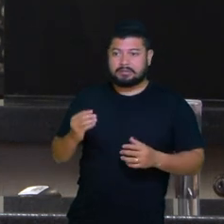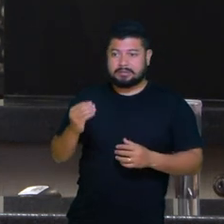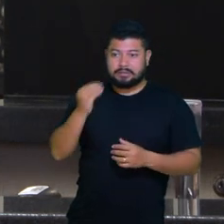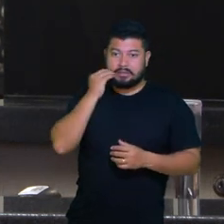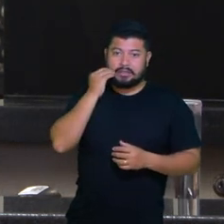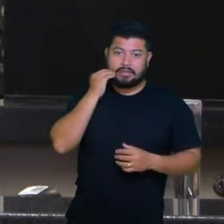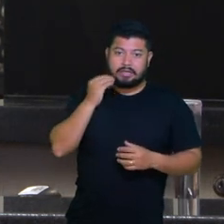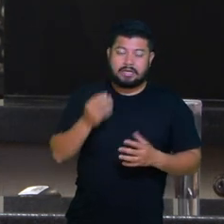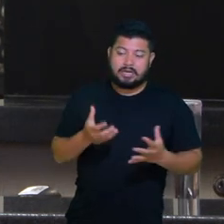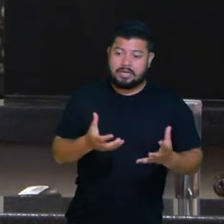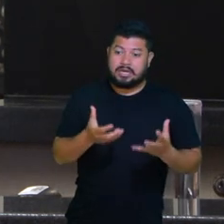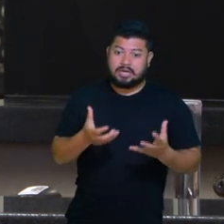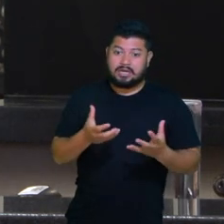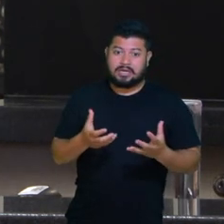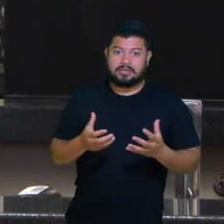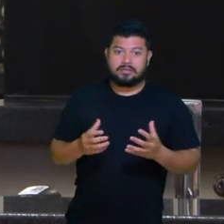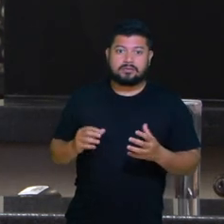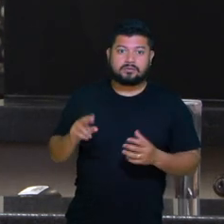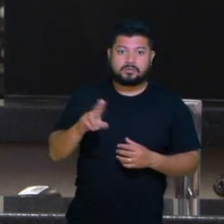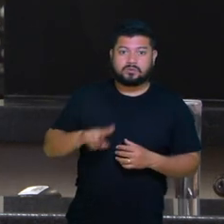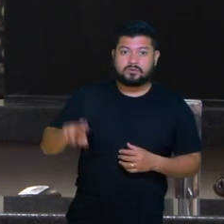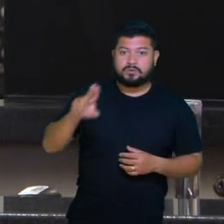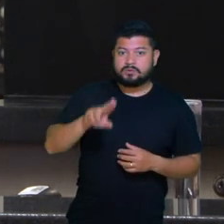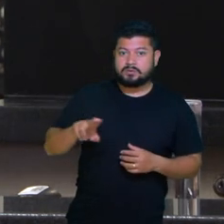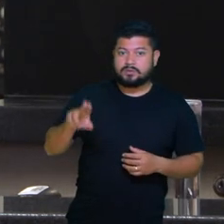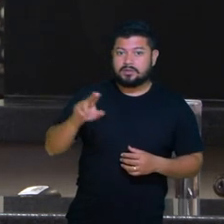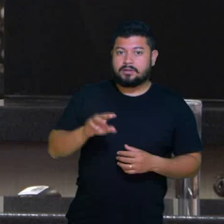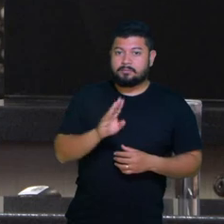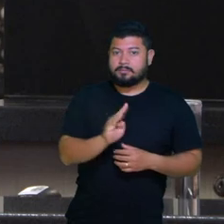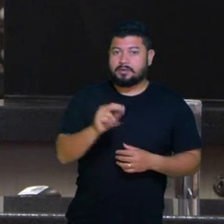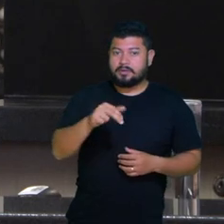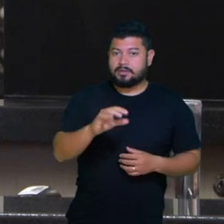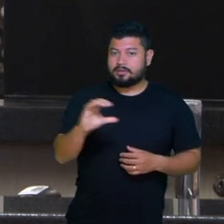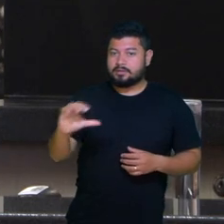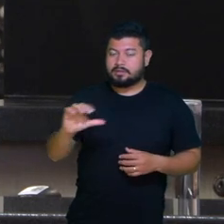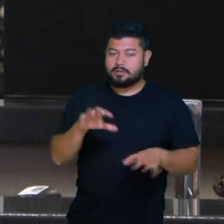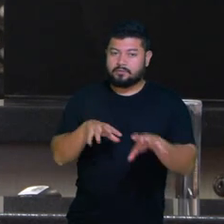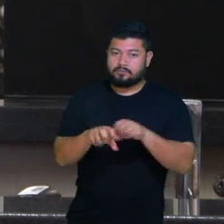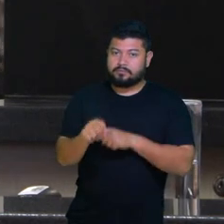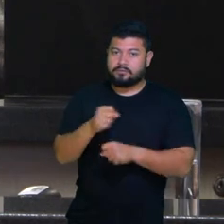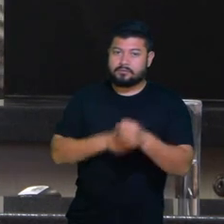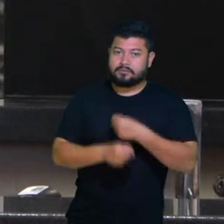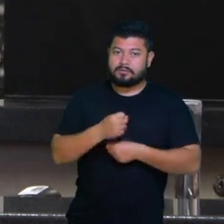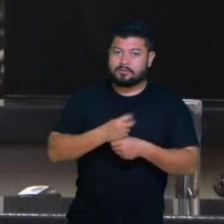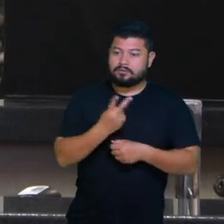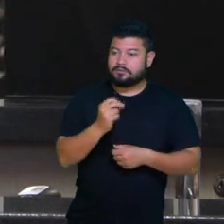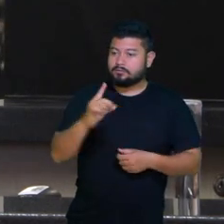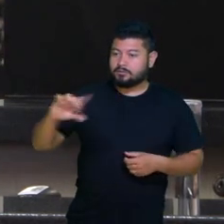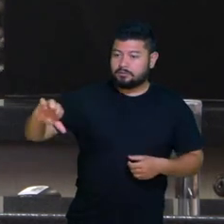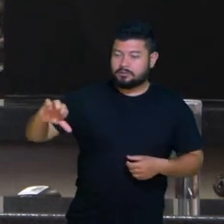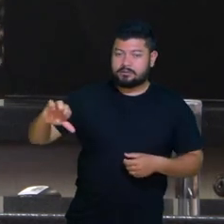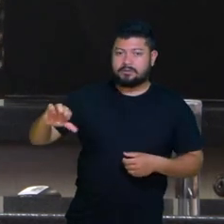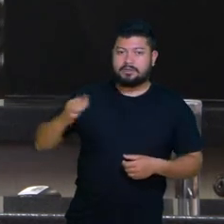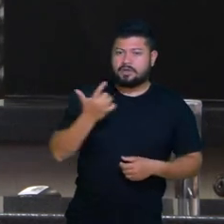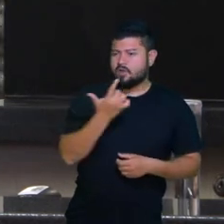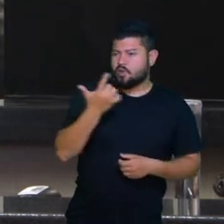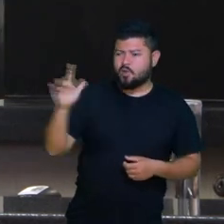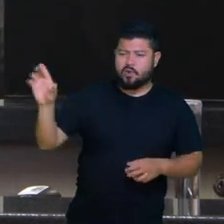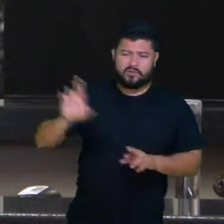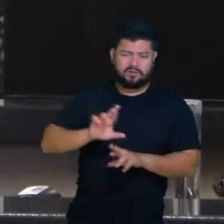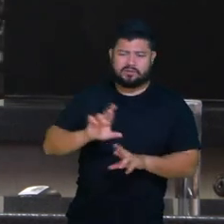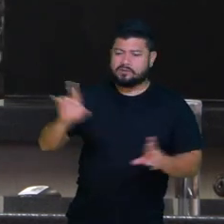apareceu né na na BNC formação de 2019 né em outro contexto